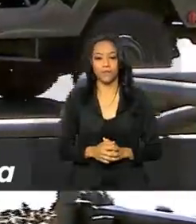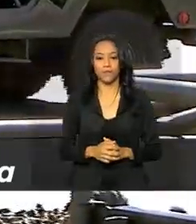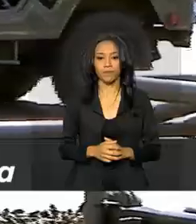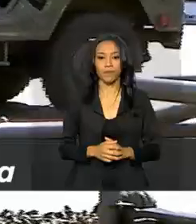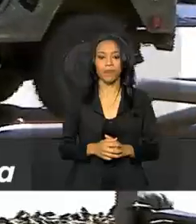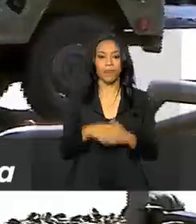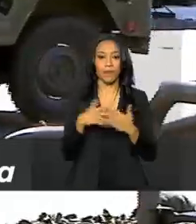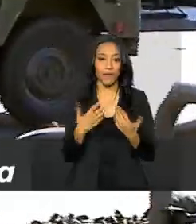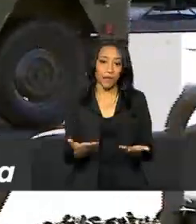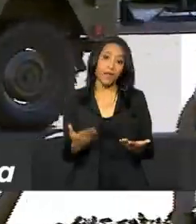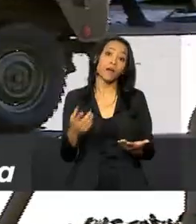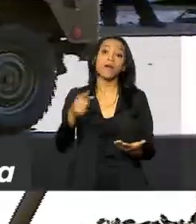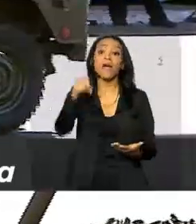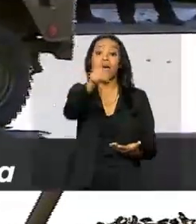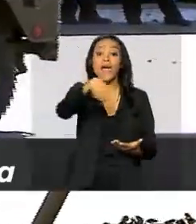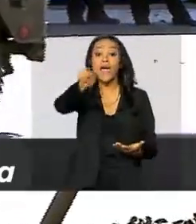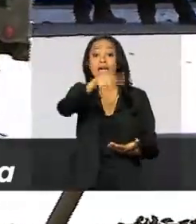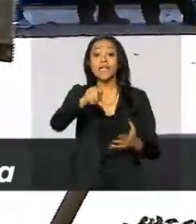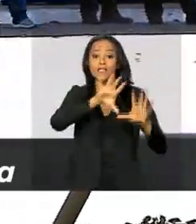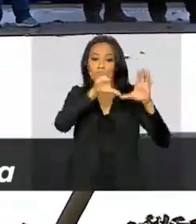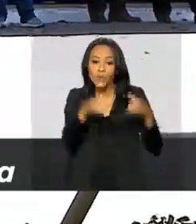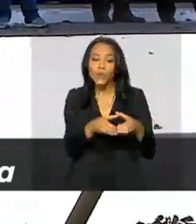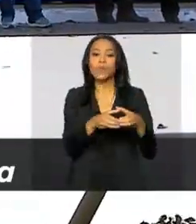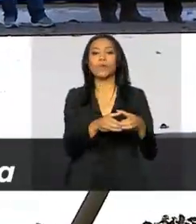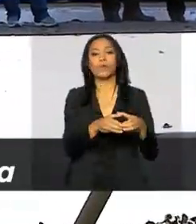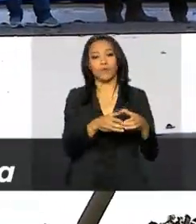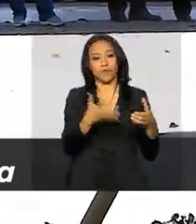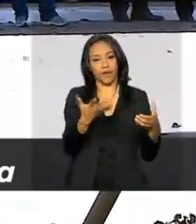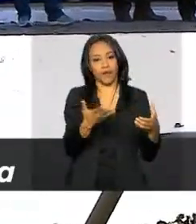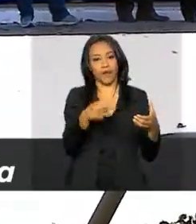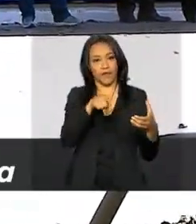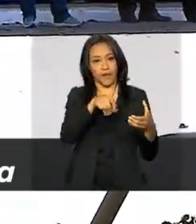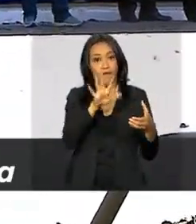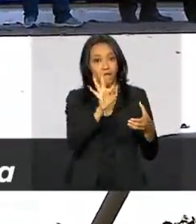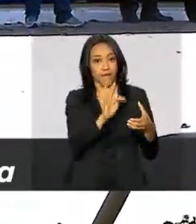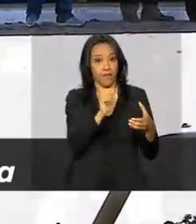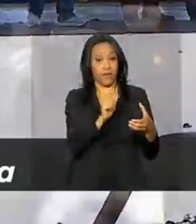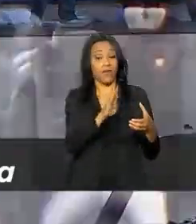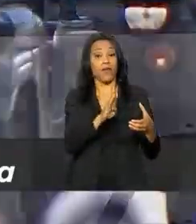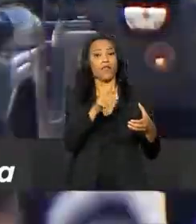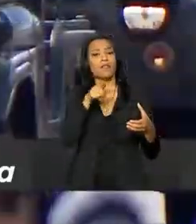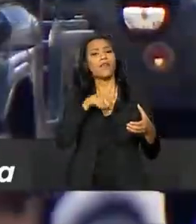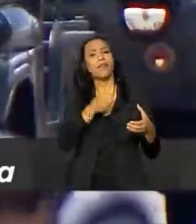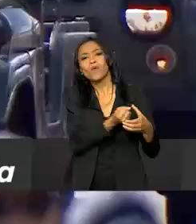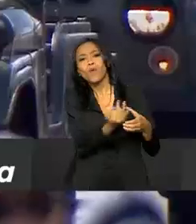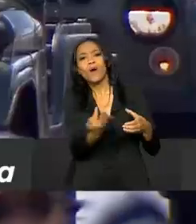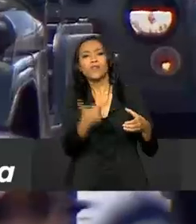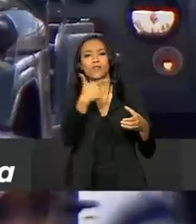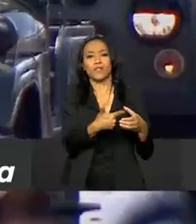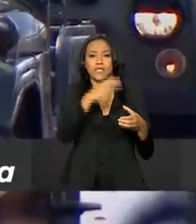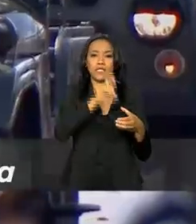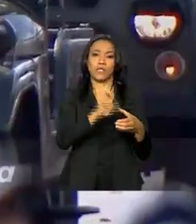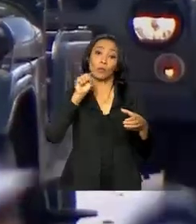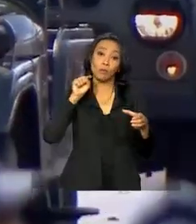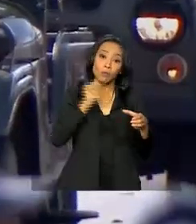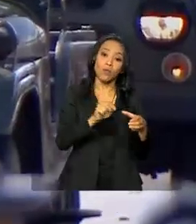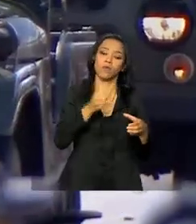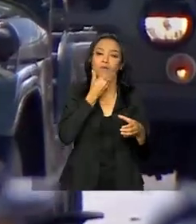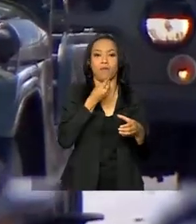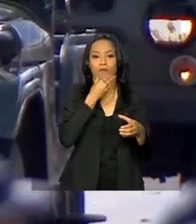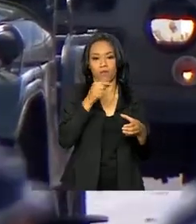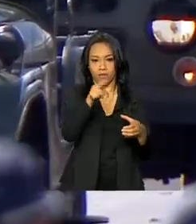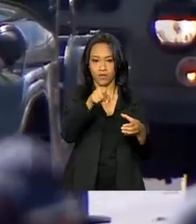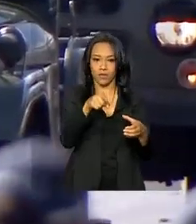A nossa FEB, Força Expedicionária Brasileira, contou com 25 mil homens e levou